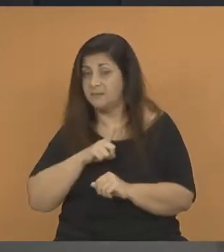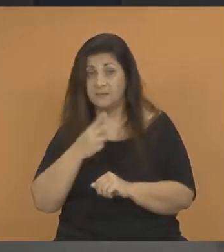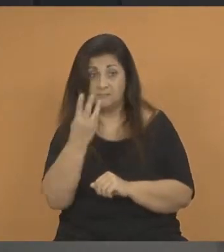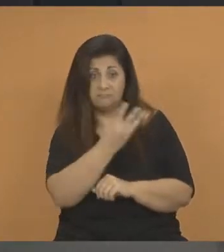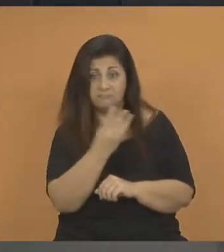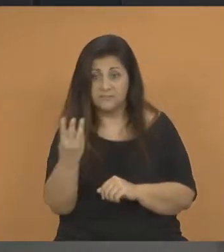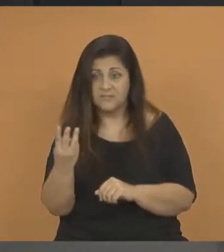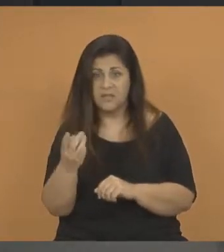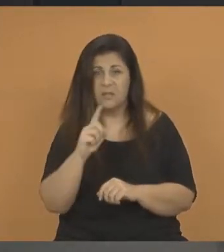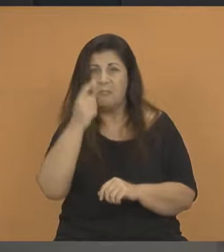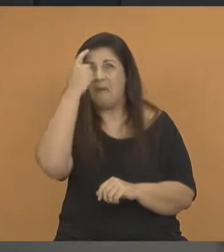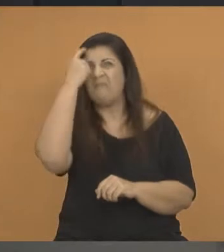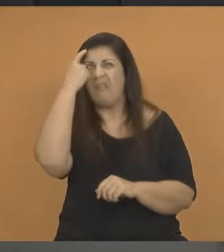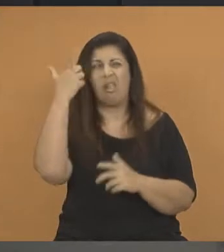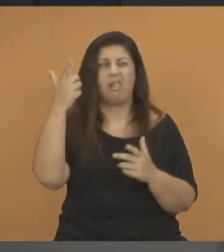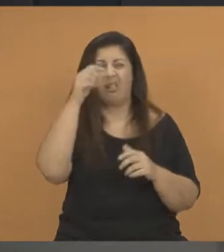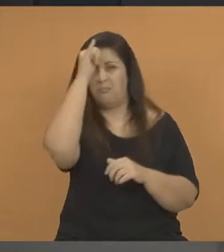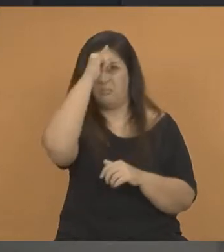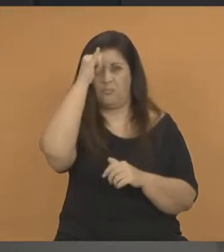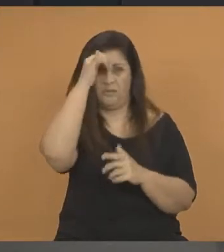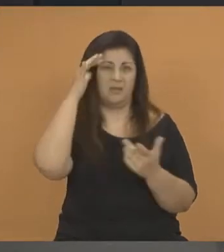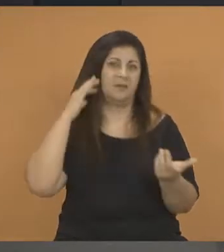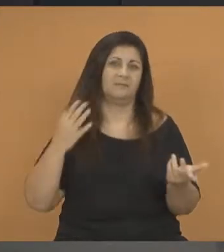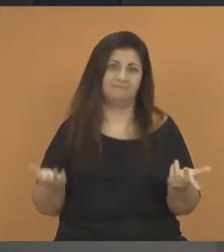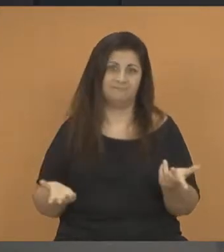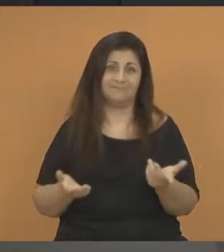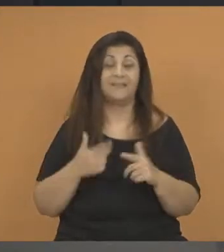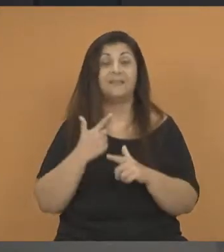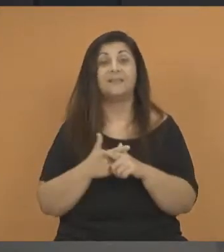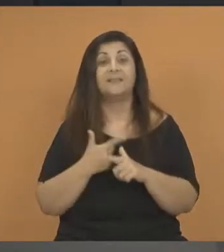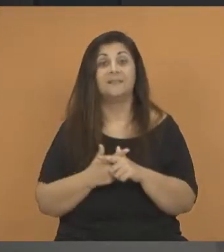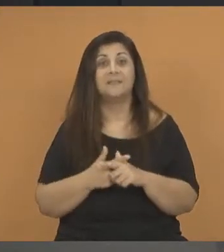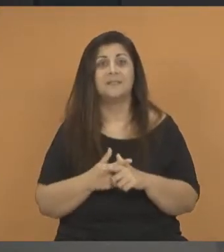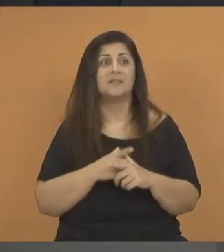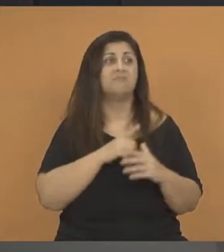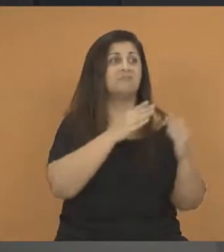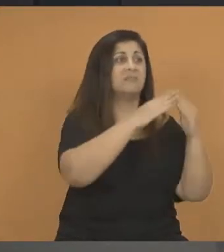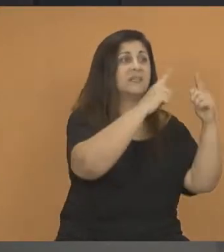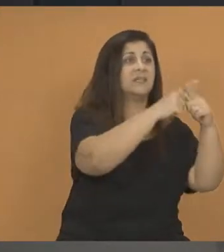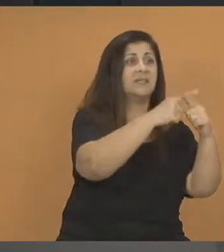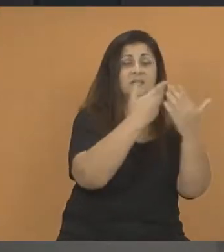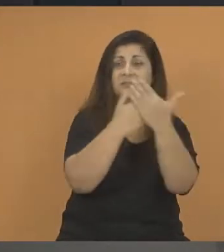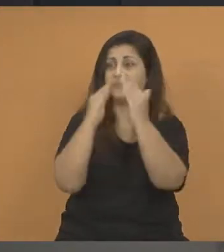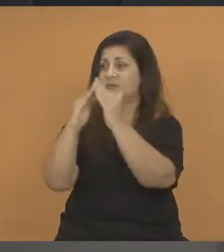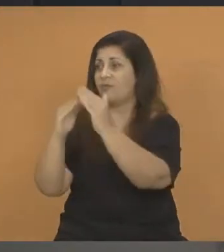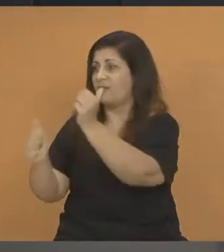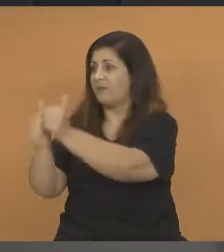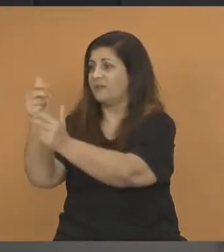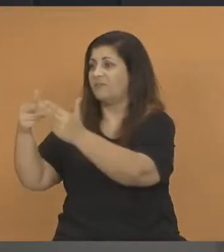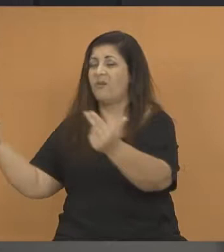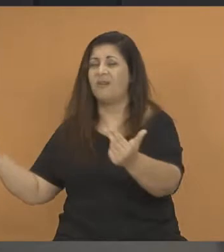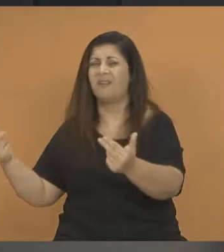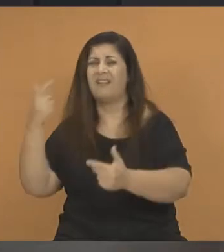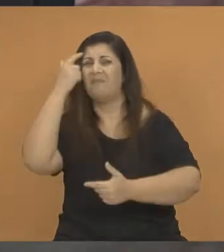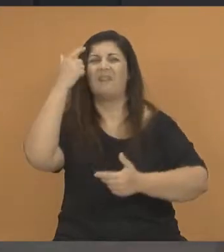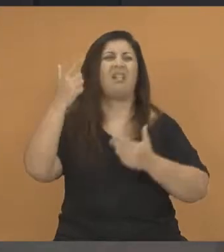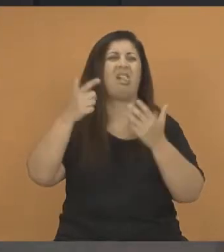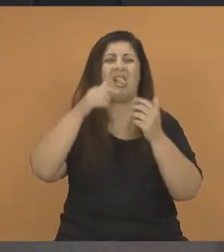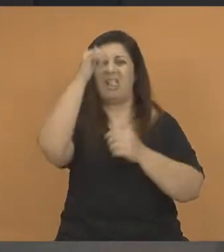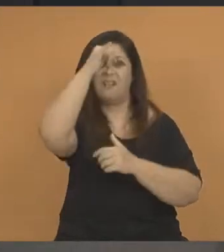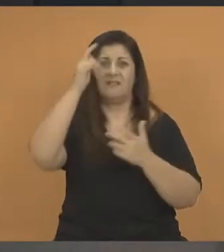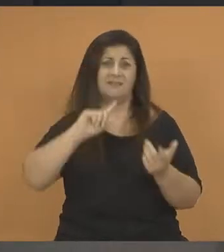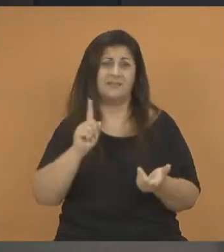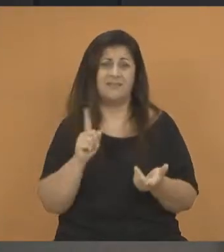não terá tempo de pensar em outra coisa. Porque ela está na igreja, está na escola e está no esporte, ela não tem tempo de pensar em